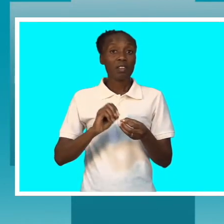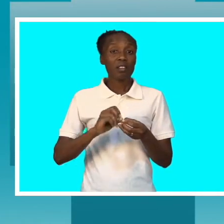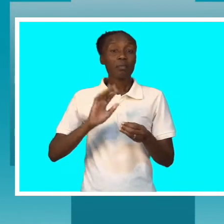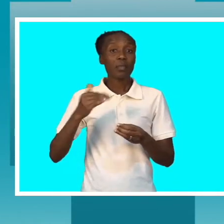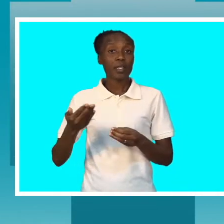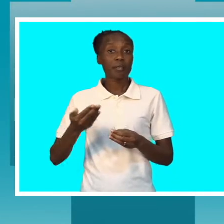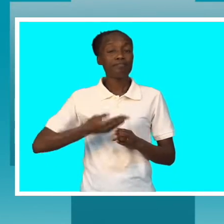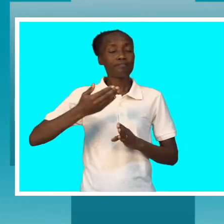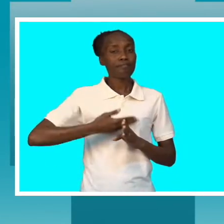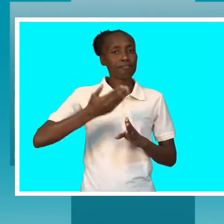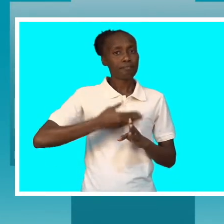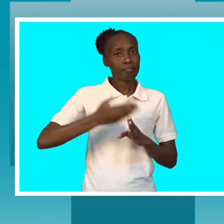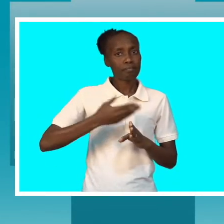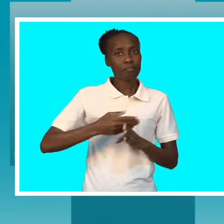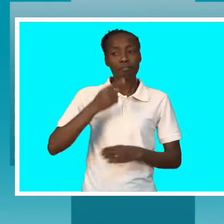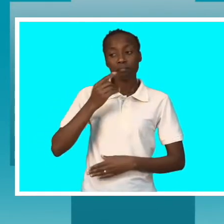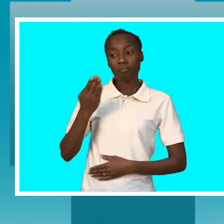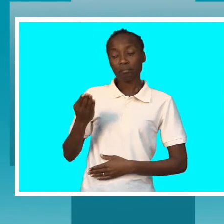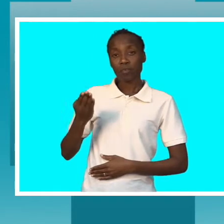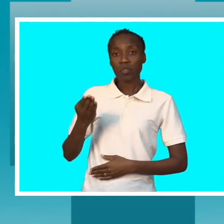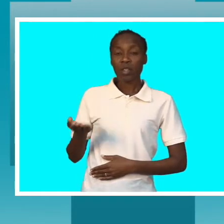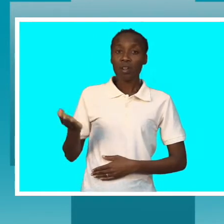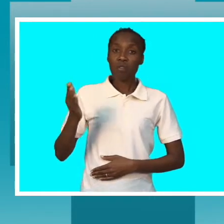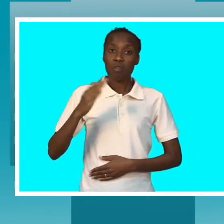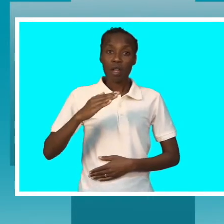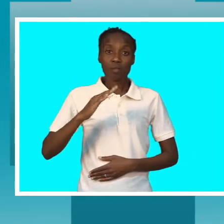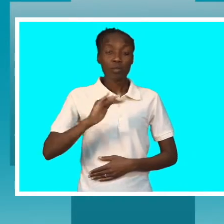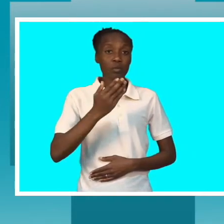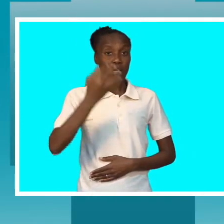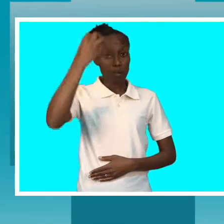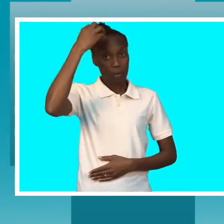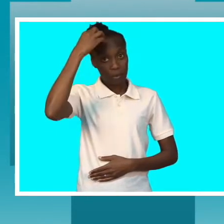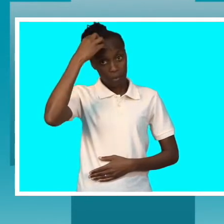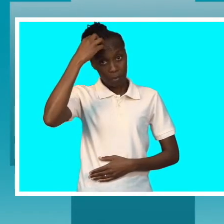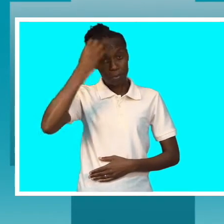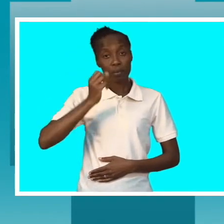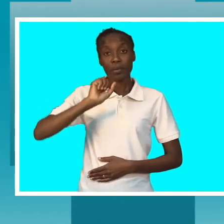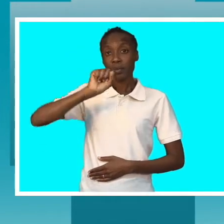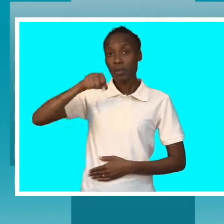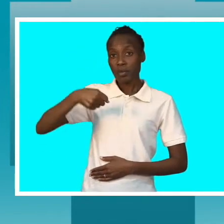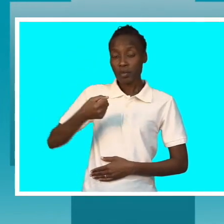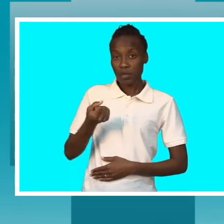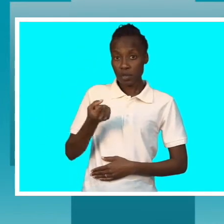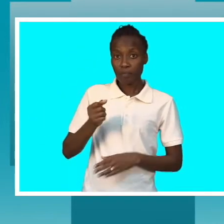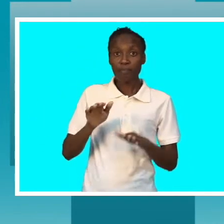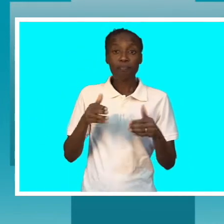Ele me falou que levamos na Maputo. Assim. Então, um pouco,